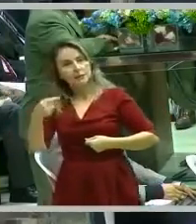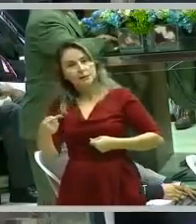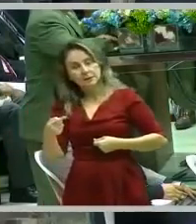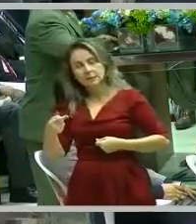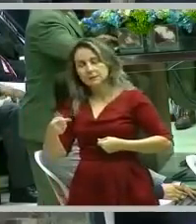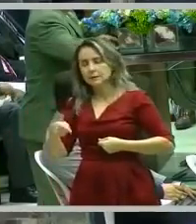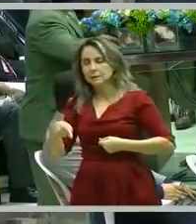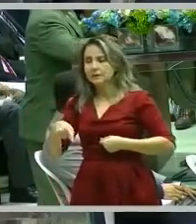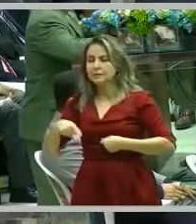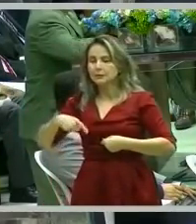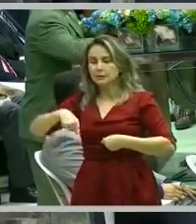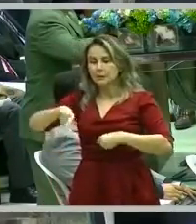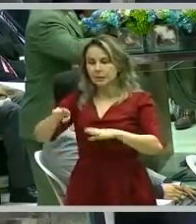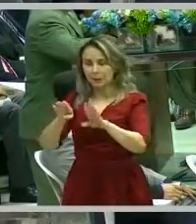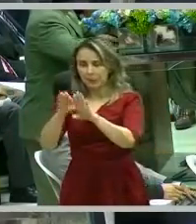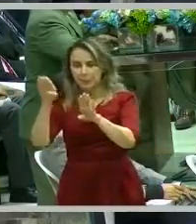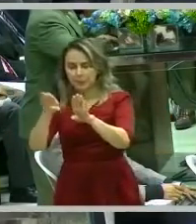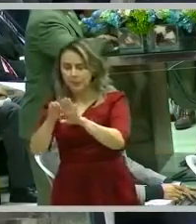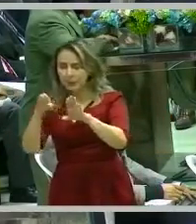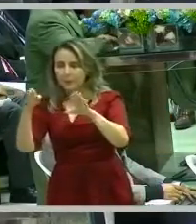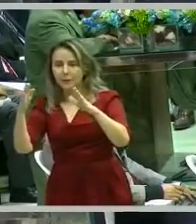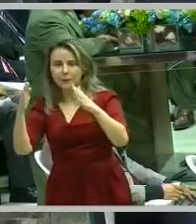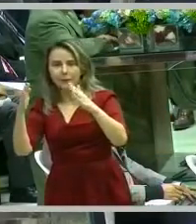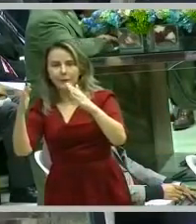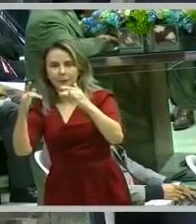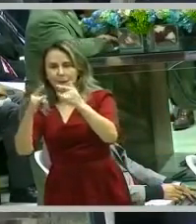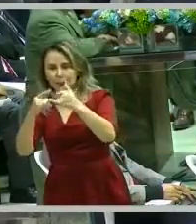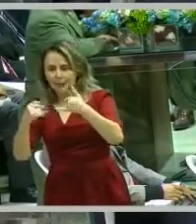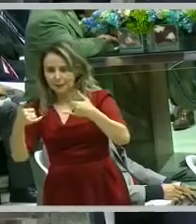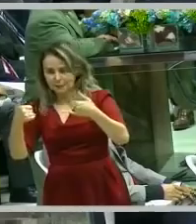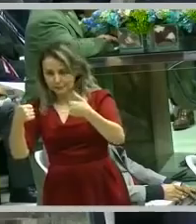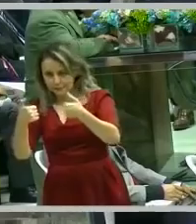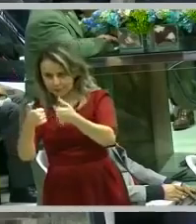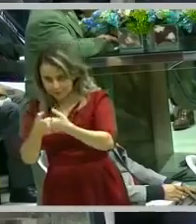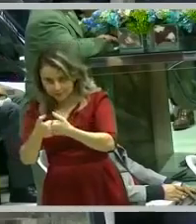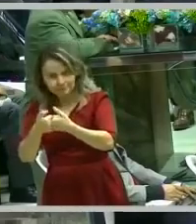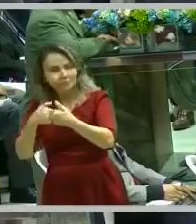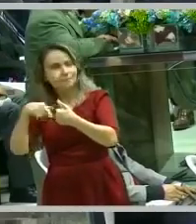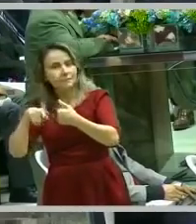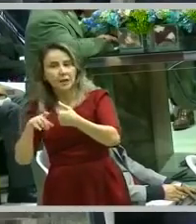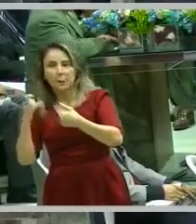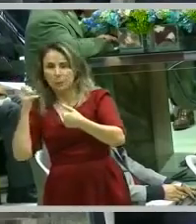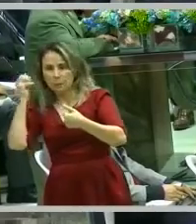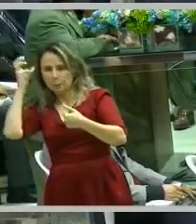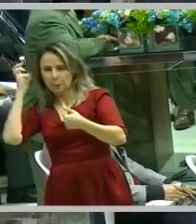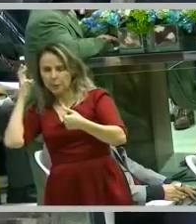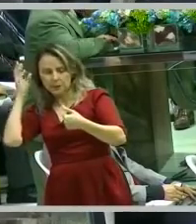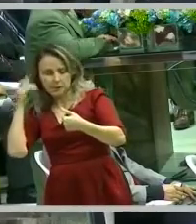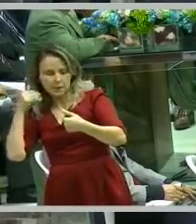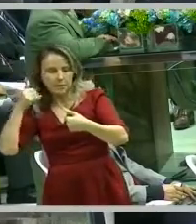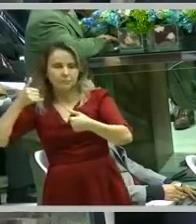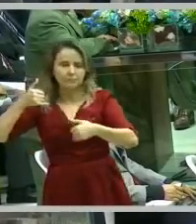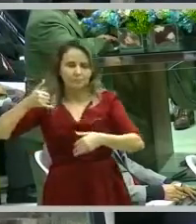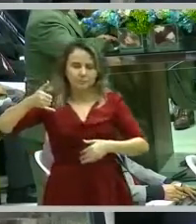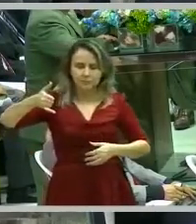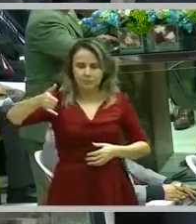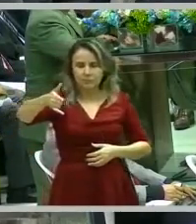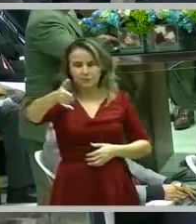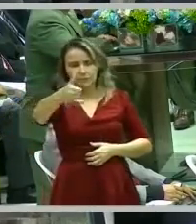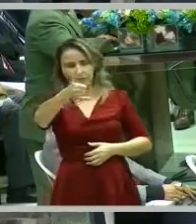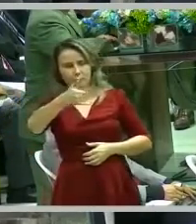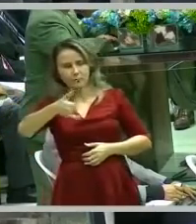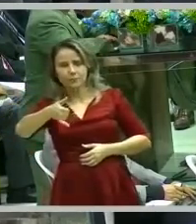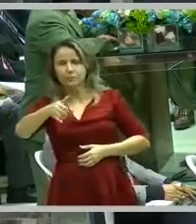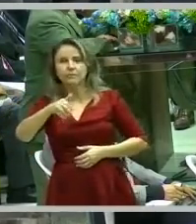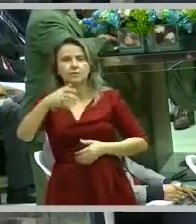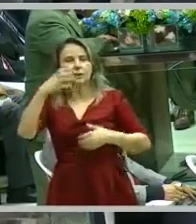da tenda e o sumo sacerdote, Moisés, foi quem, o representante de Deus, derramou azeite na cabeça de Arão e